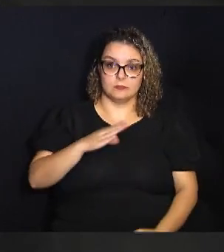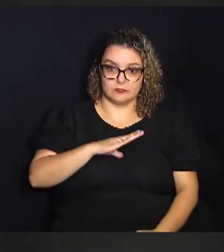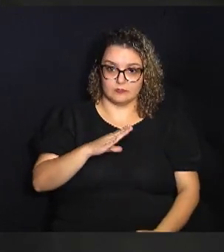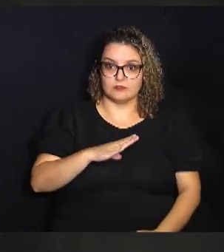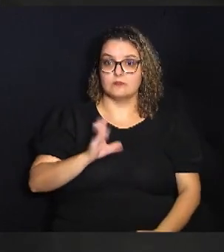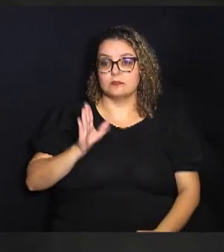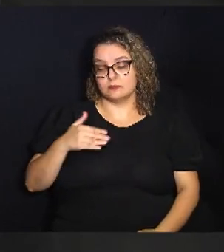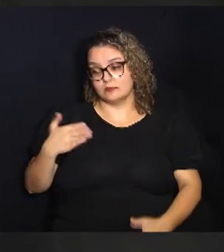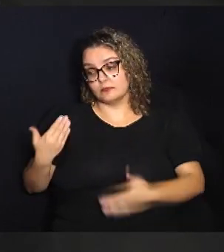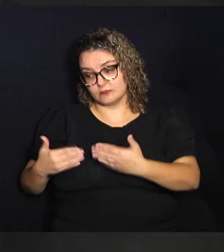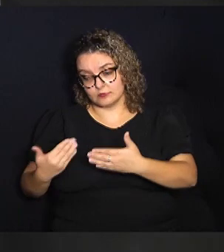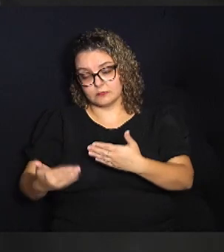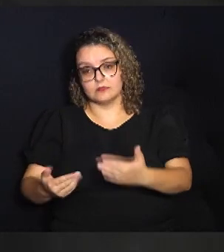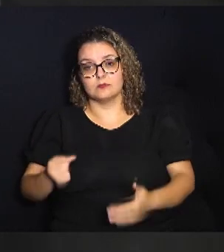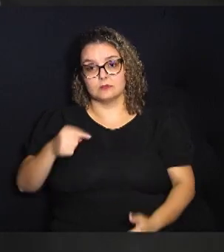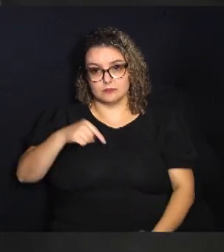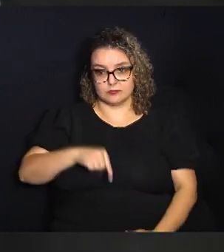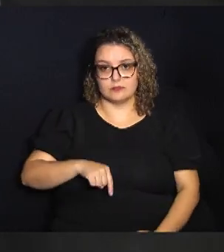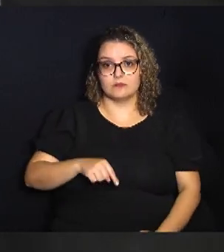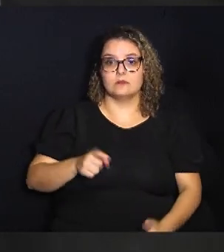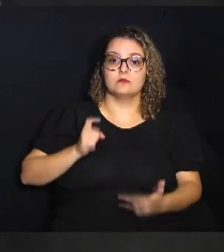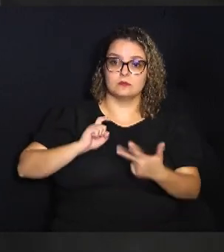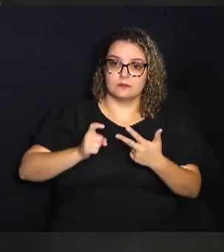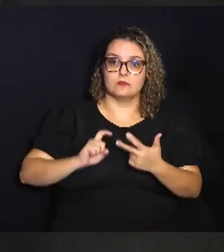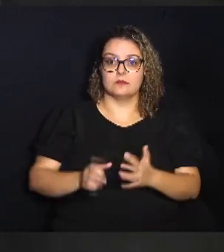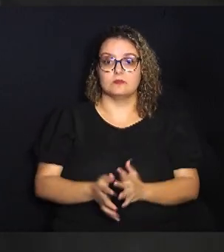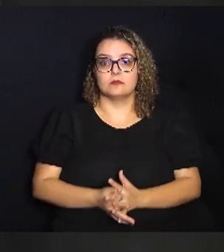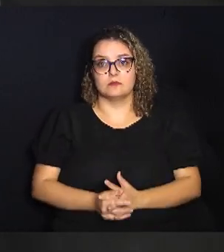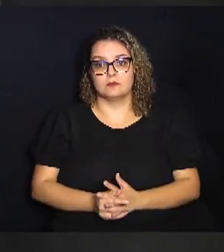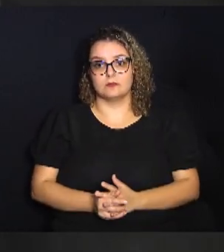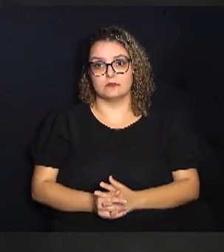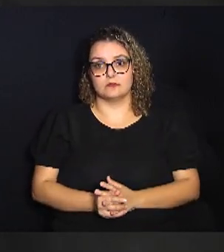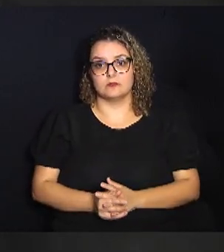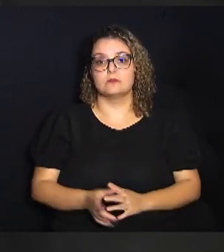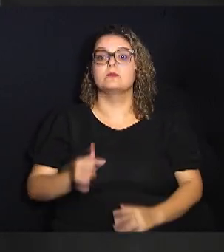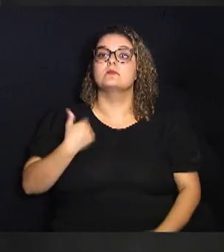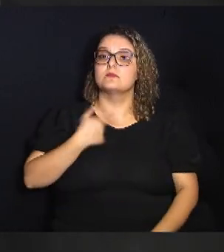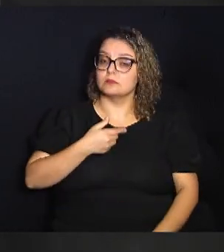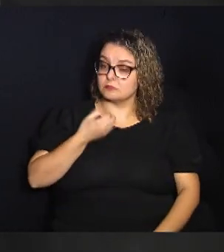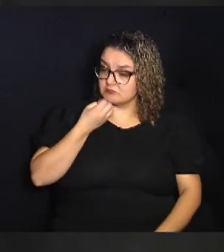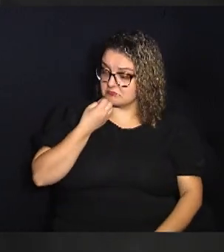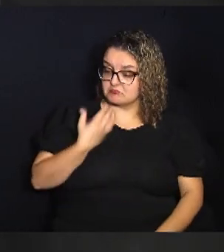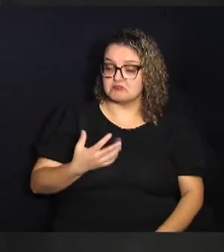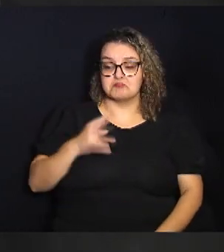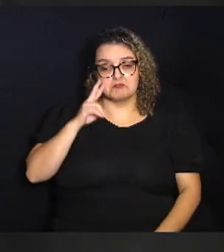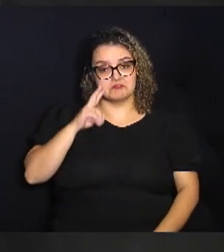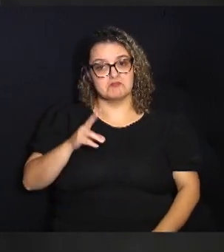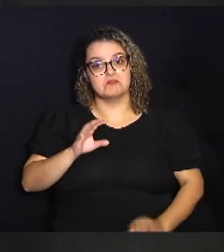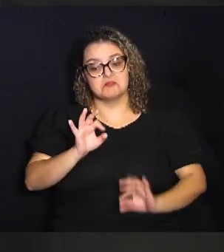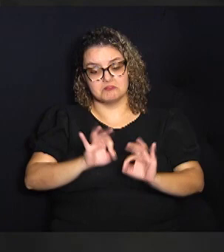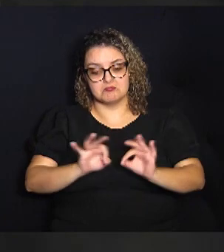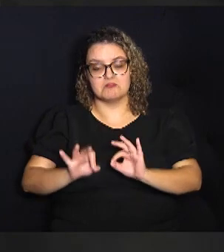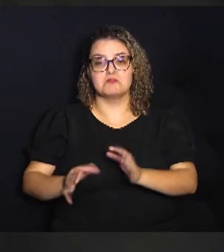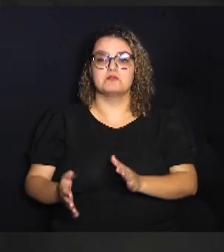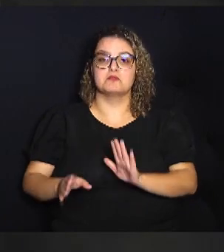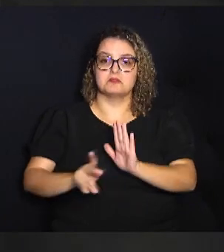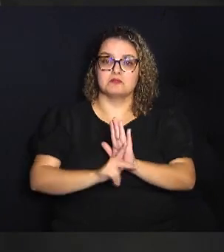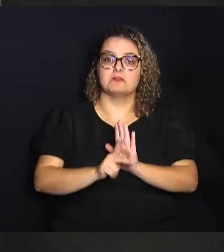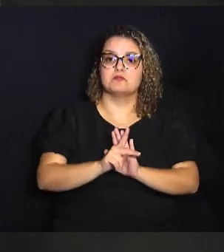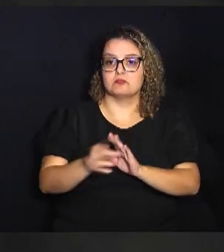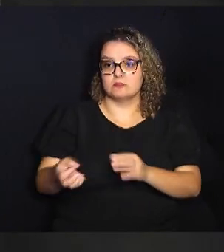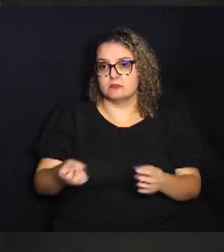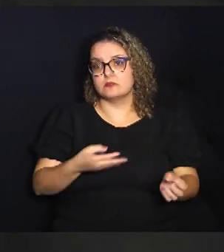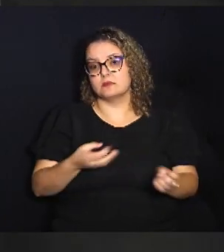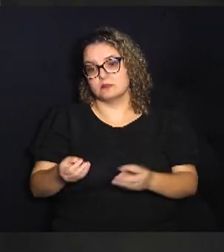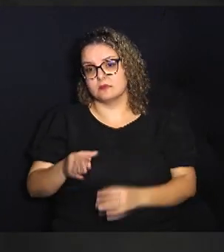está tramitando no executivo e nós vemos com bons olhos e é um projeto inovador